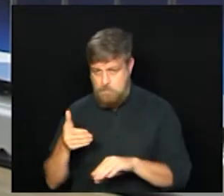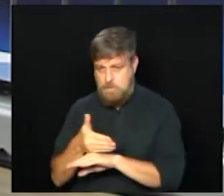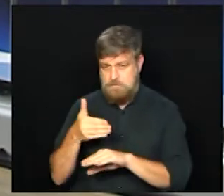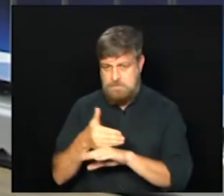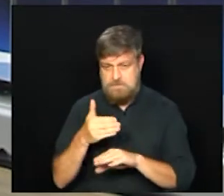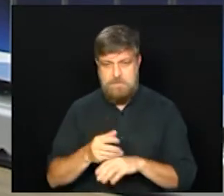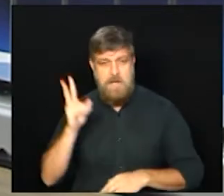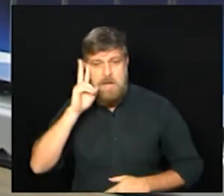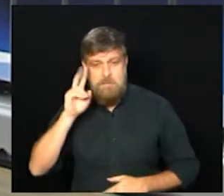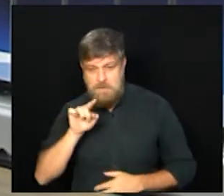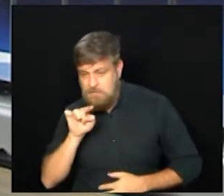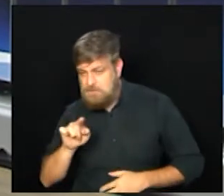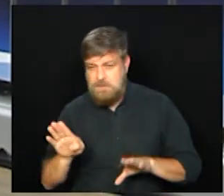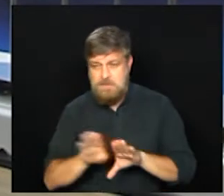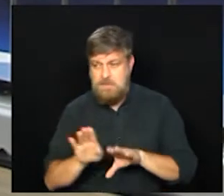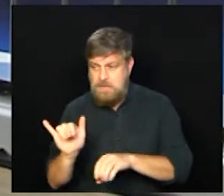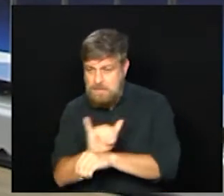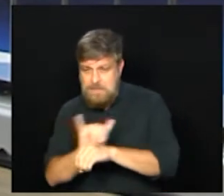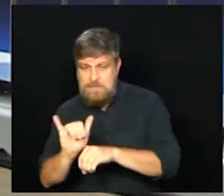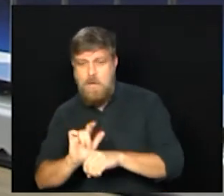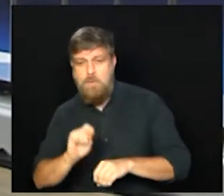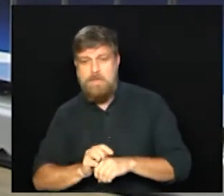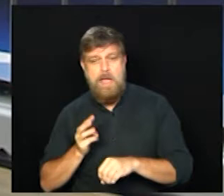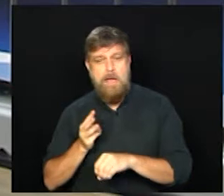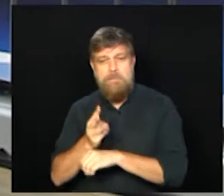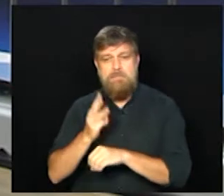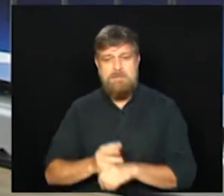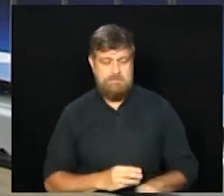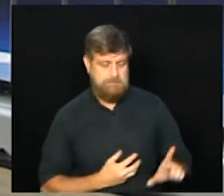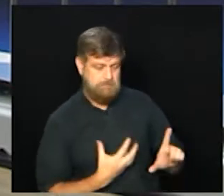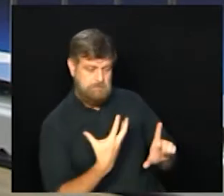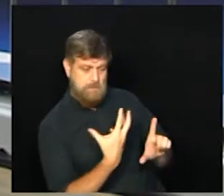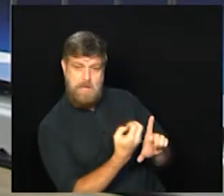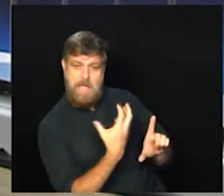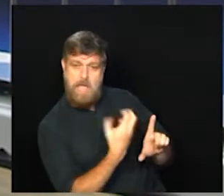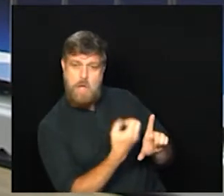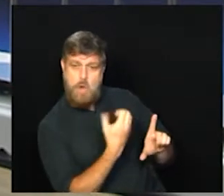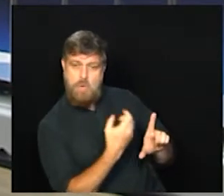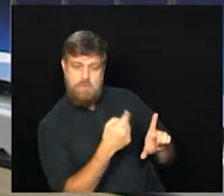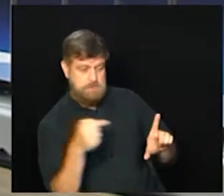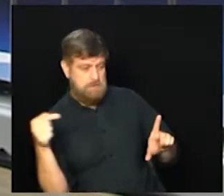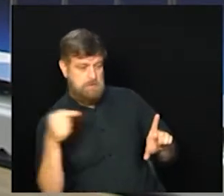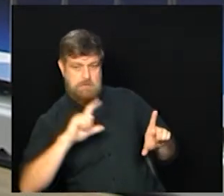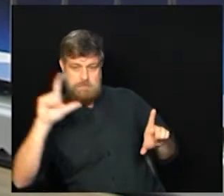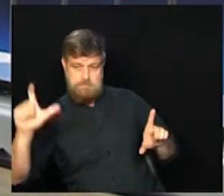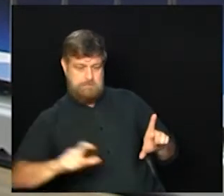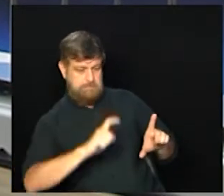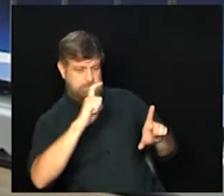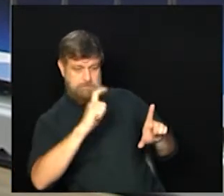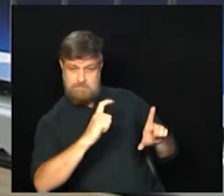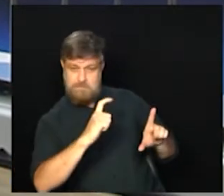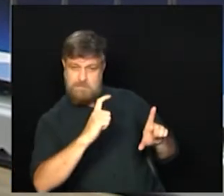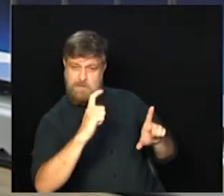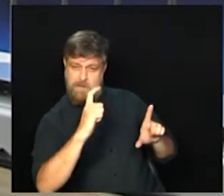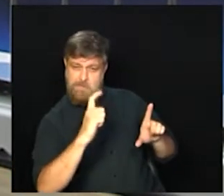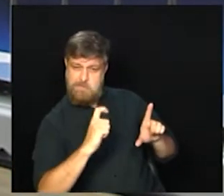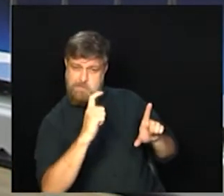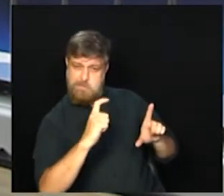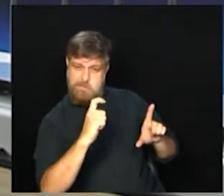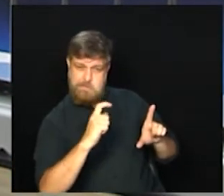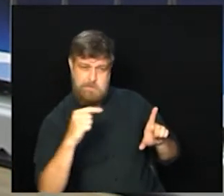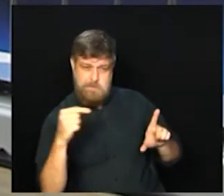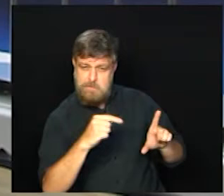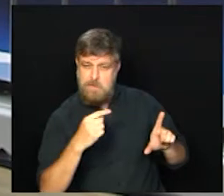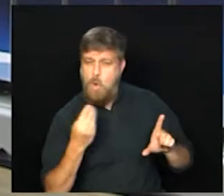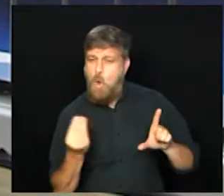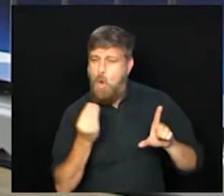978293776. Lembrando que você tem a opção de enviar uma mensagem através do QR Code. Estou apontando aqui para ele. Pega o seu celular, abre a câmera como se